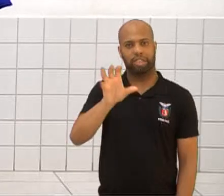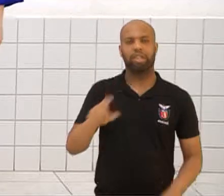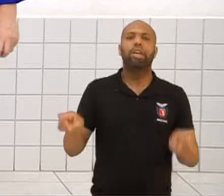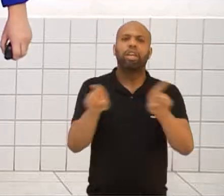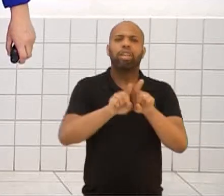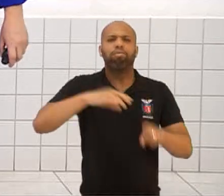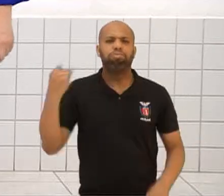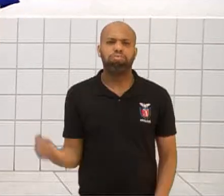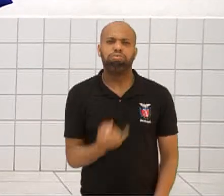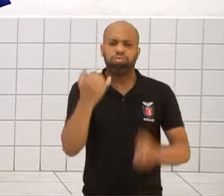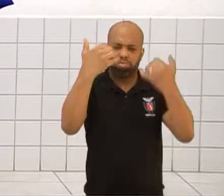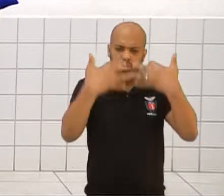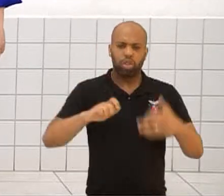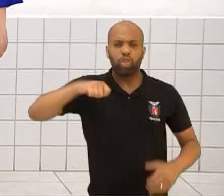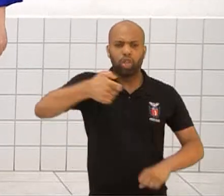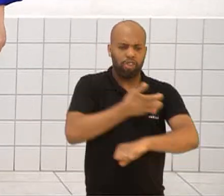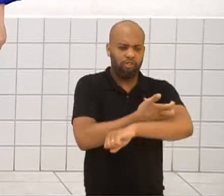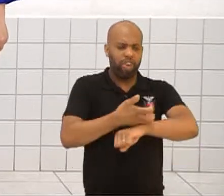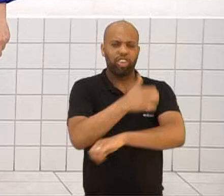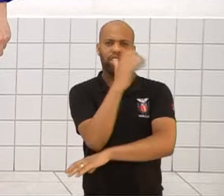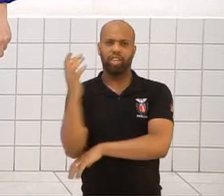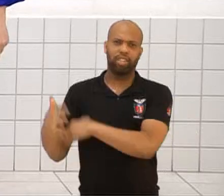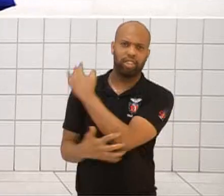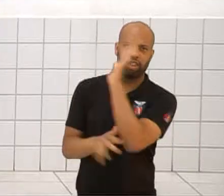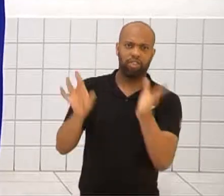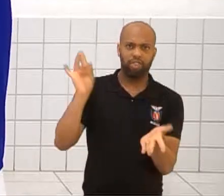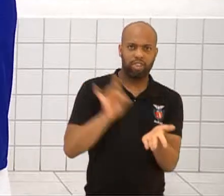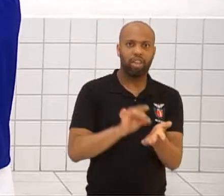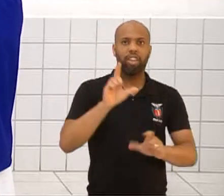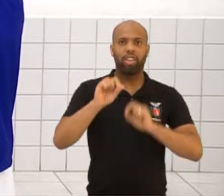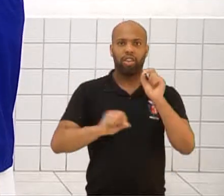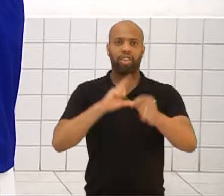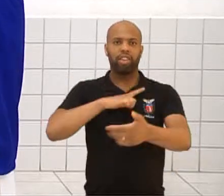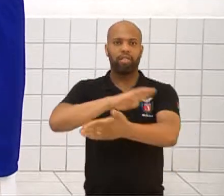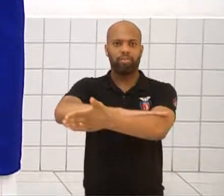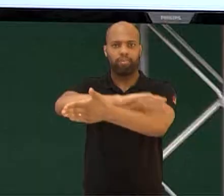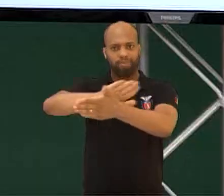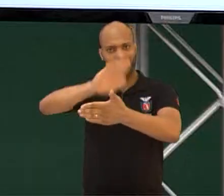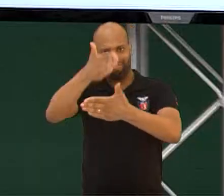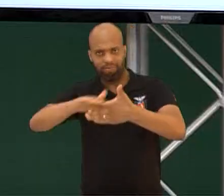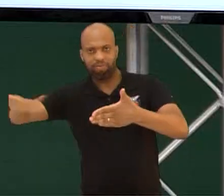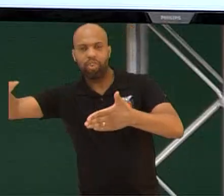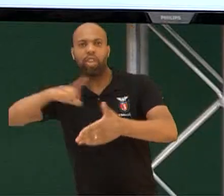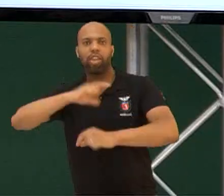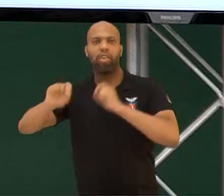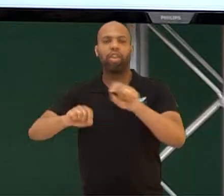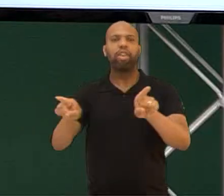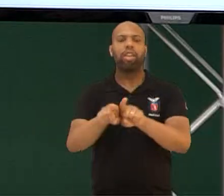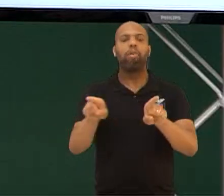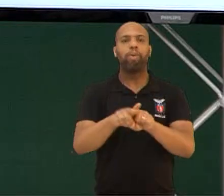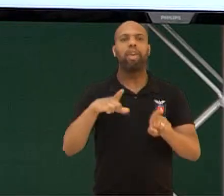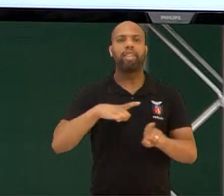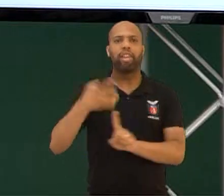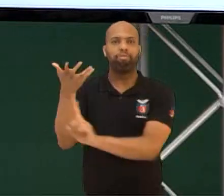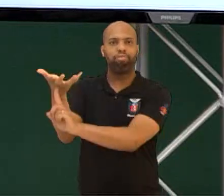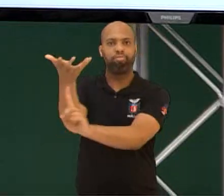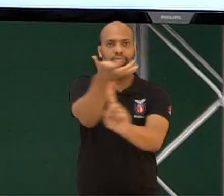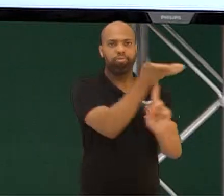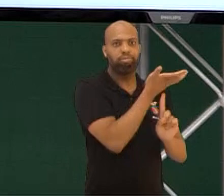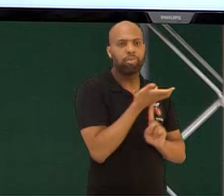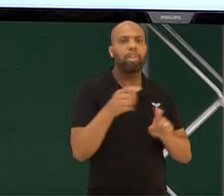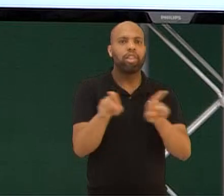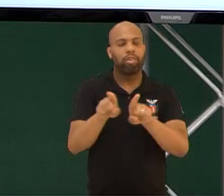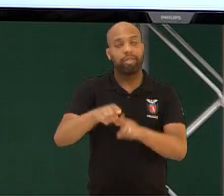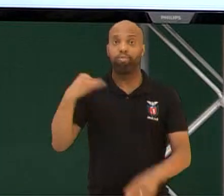ênfase, aqui na questão dessa vegetação original, para a questão da Mata Atlântica, Então, nós temos aqui, importante, e a Mata de Araucária, a floresta de Araucária, que é